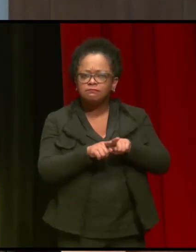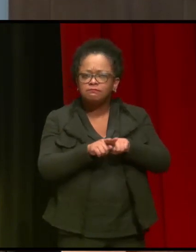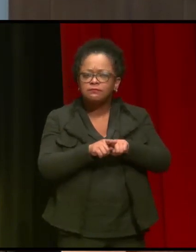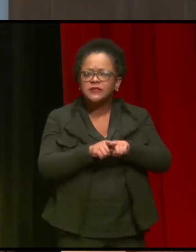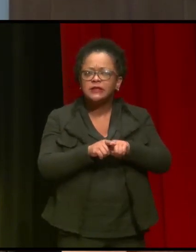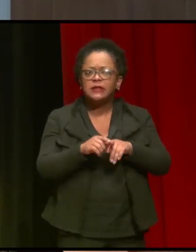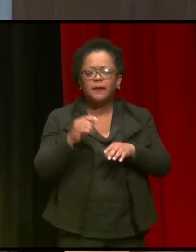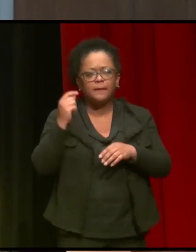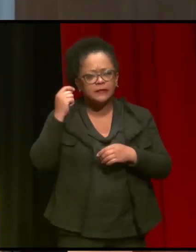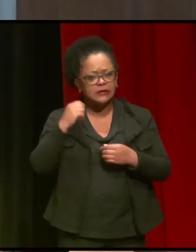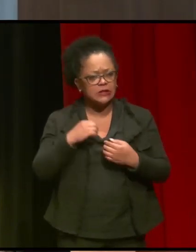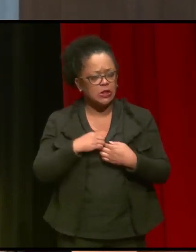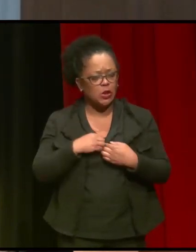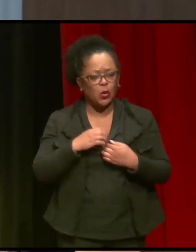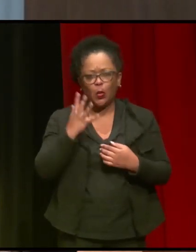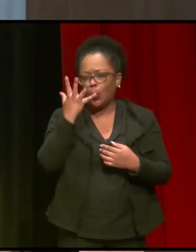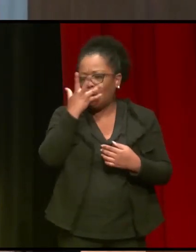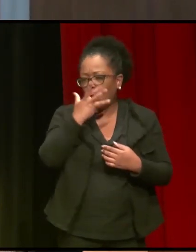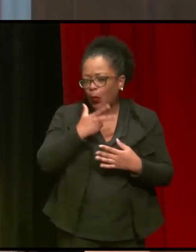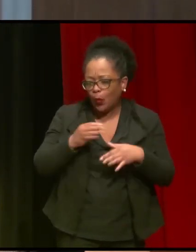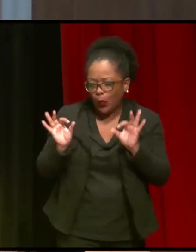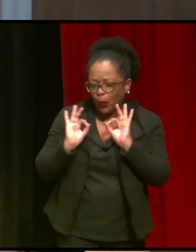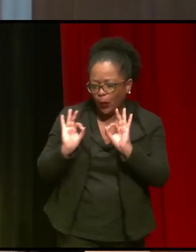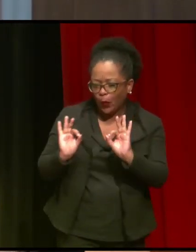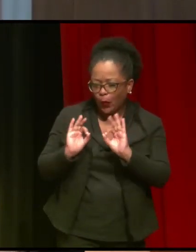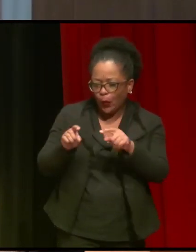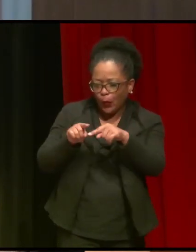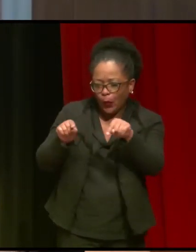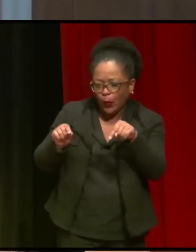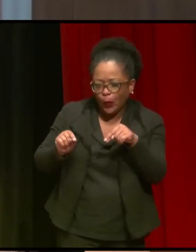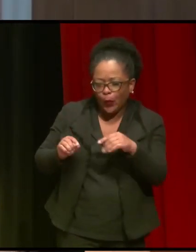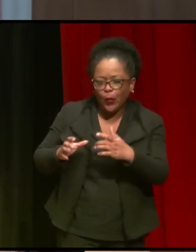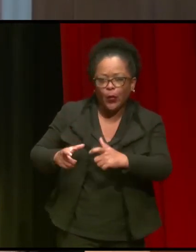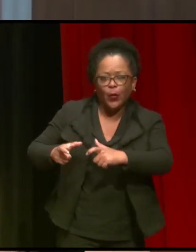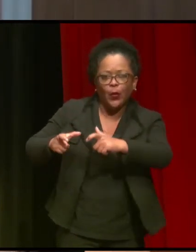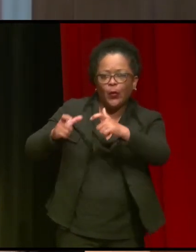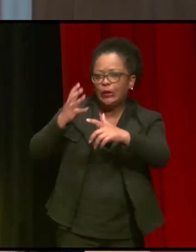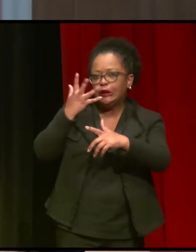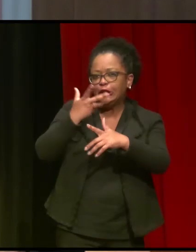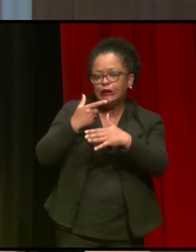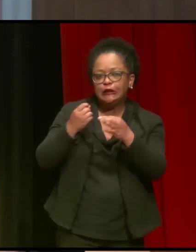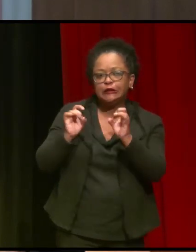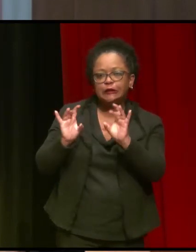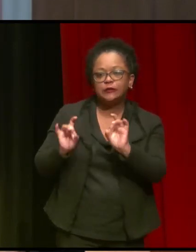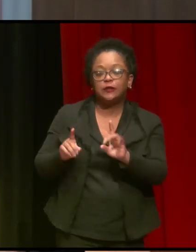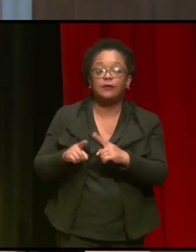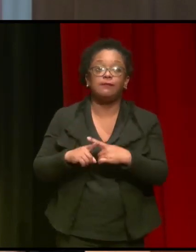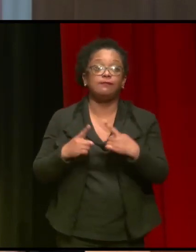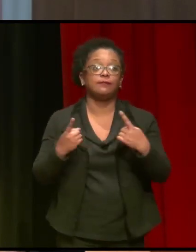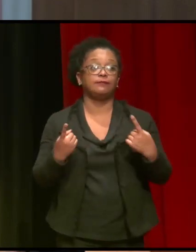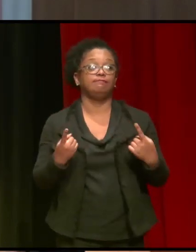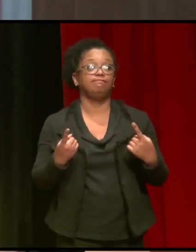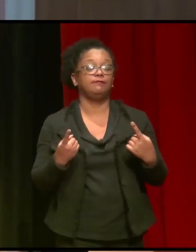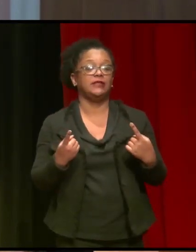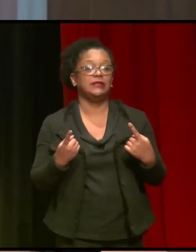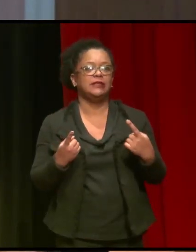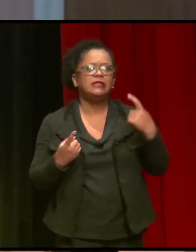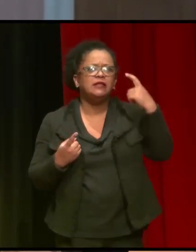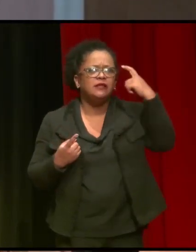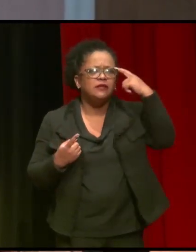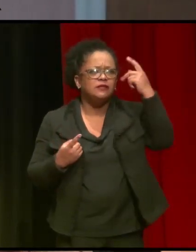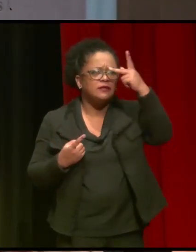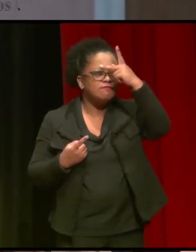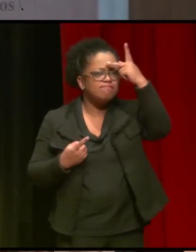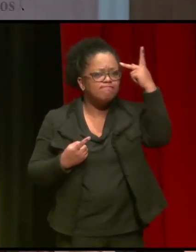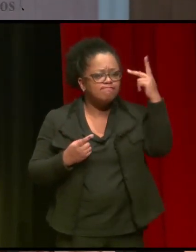templo, tem órgão, tudo bonito e tal, mas uma vez por mês nós temos os nossos irmãos cadeirantes, irmãs que vêm na igreja, nós vamos fazer o